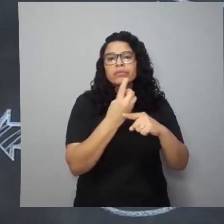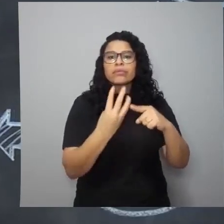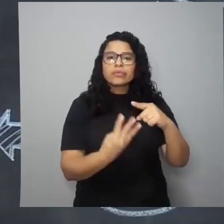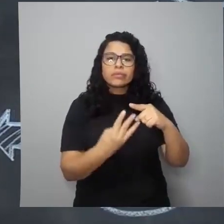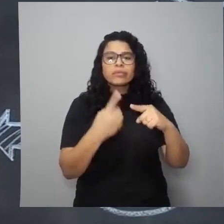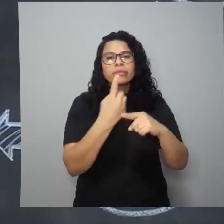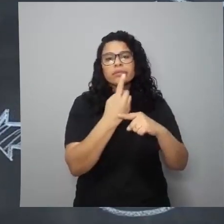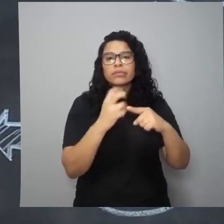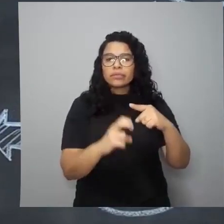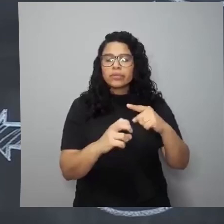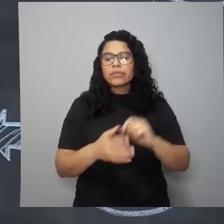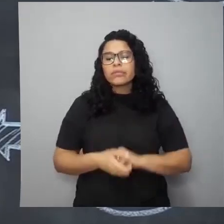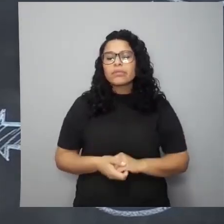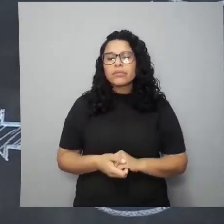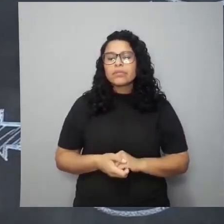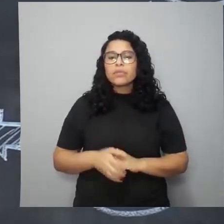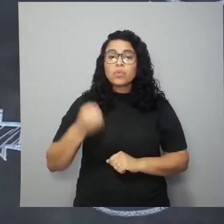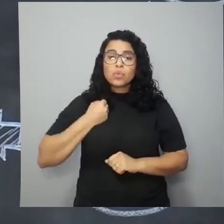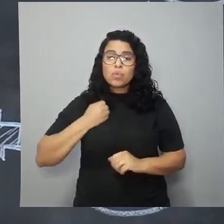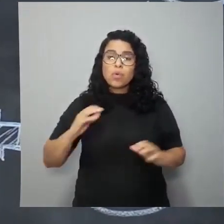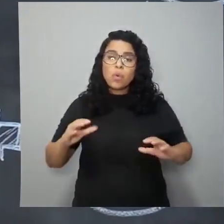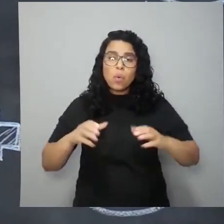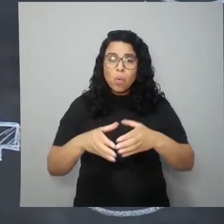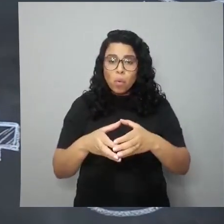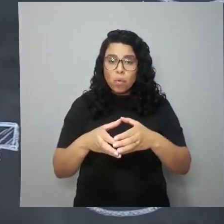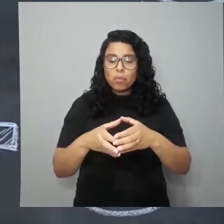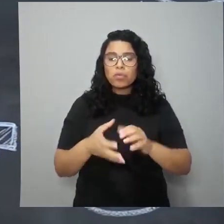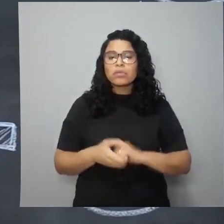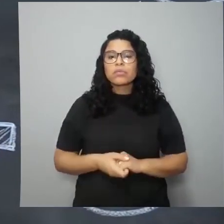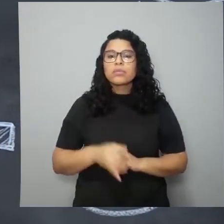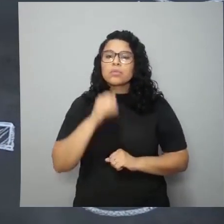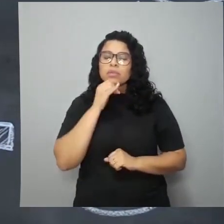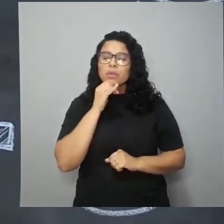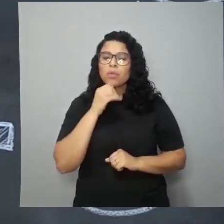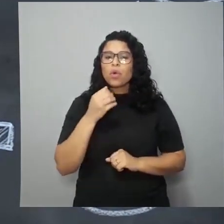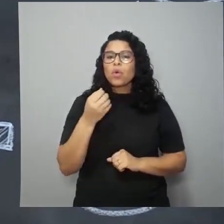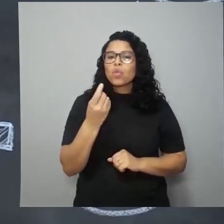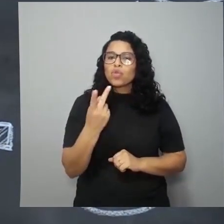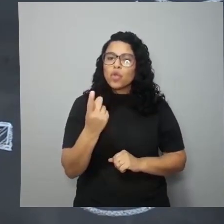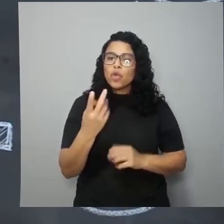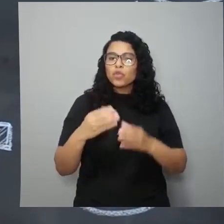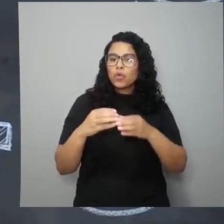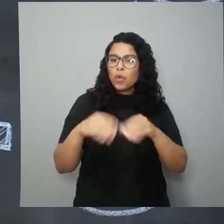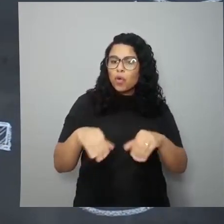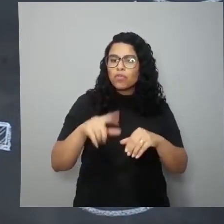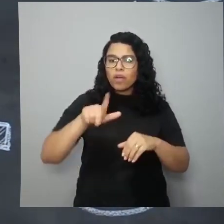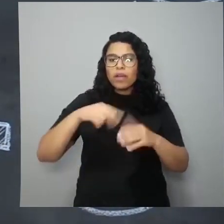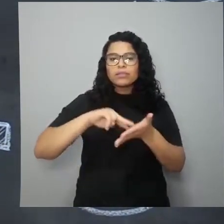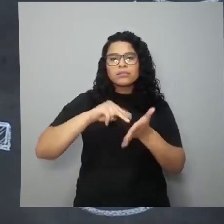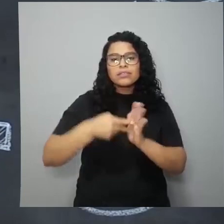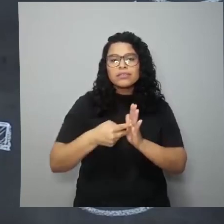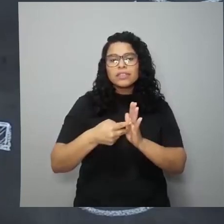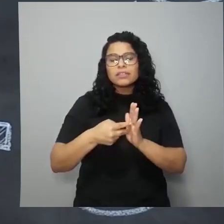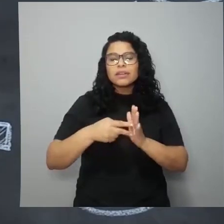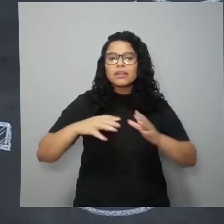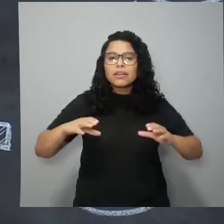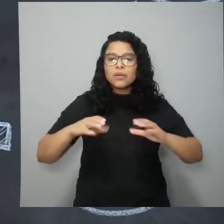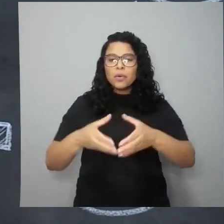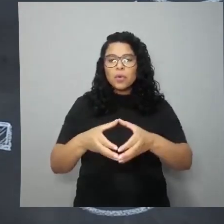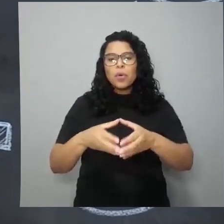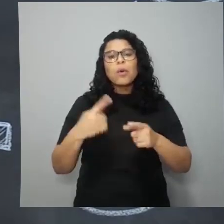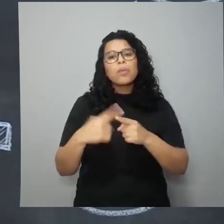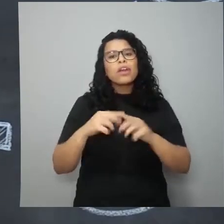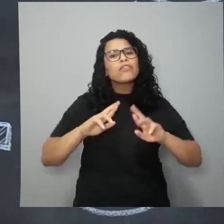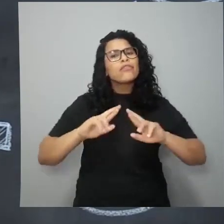E os numerais coletivos, que dão a ideia de grupos, né? Quando eu tenho, por exemplo, a ideia de dúzia de ovos, esse é um numeral coletivo. Então guarda